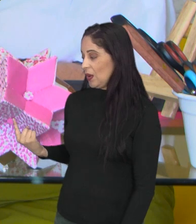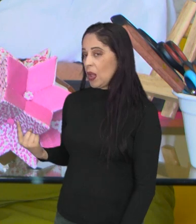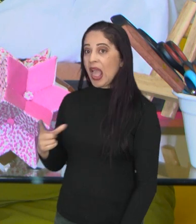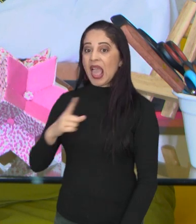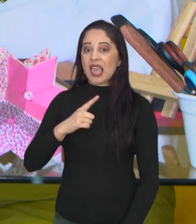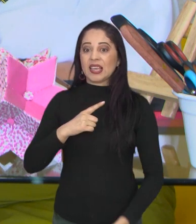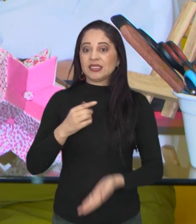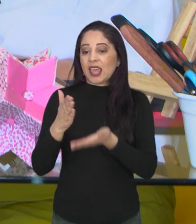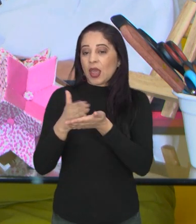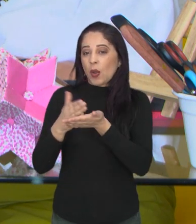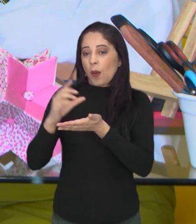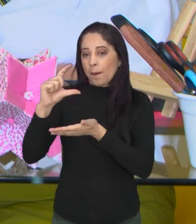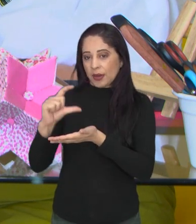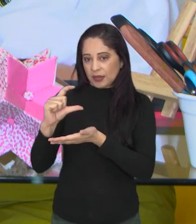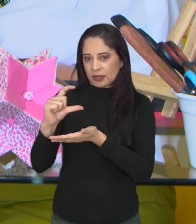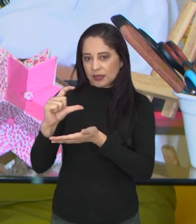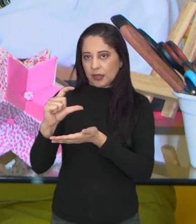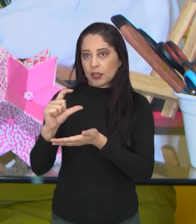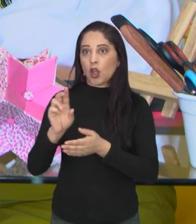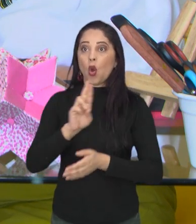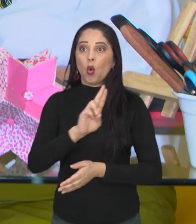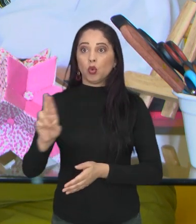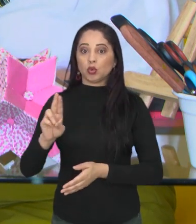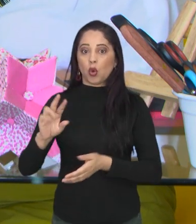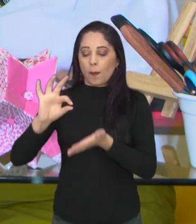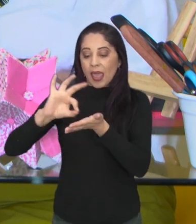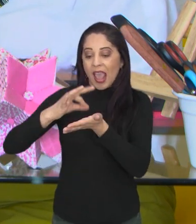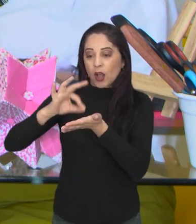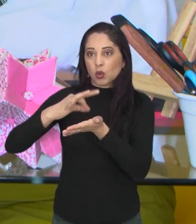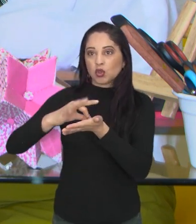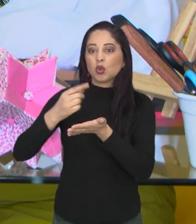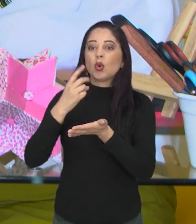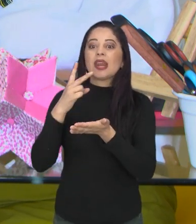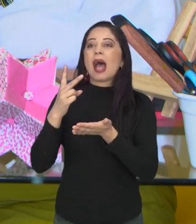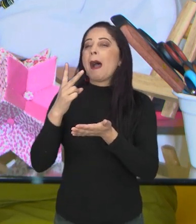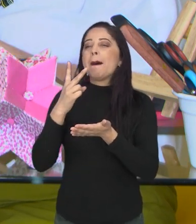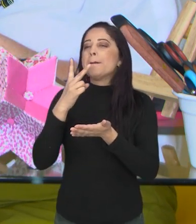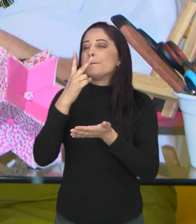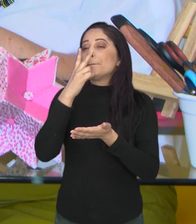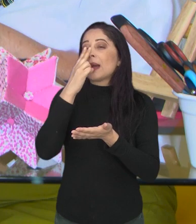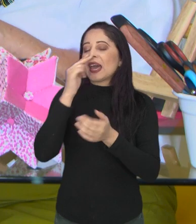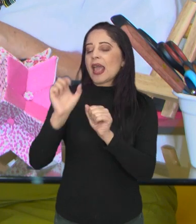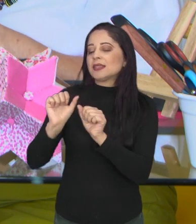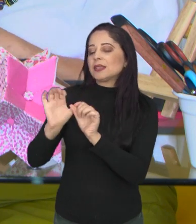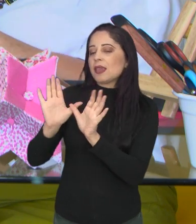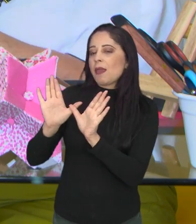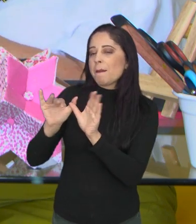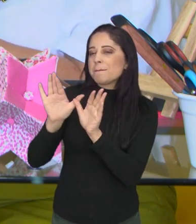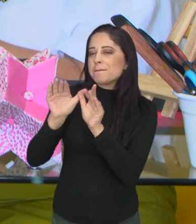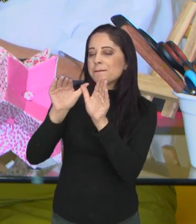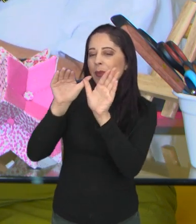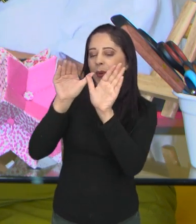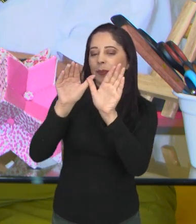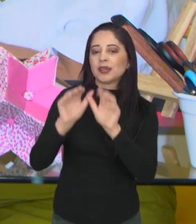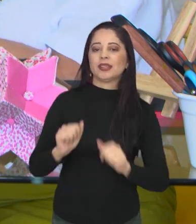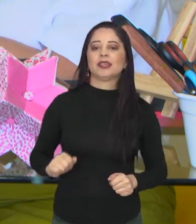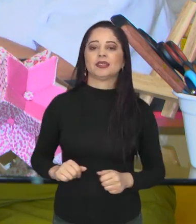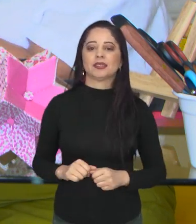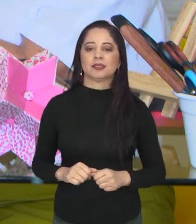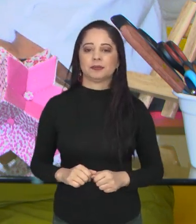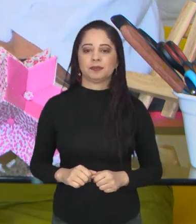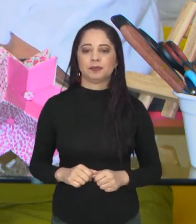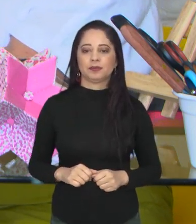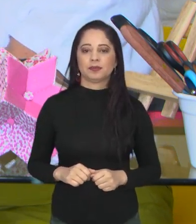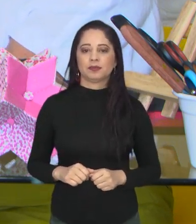essa costura se chama costura borboleta tá então nós vamos costurar esse caderno essa